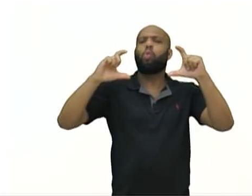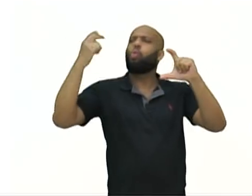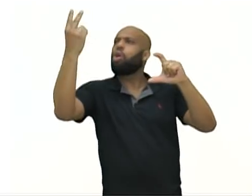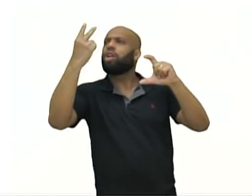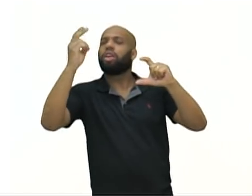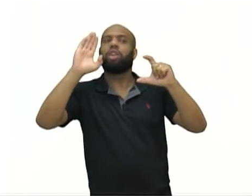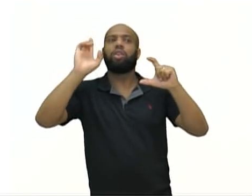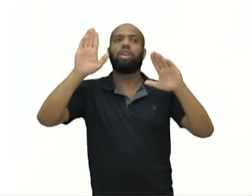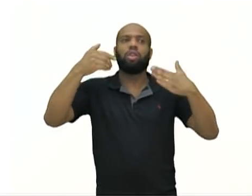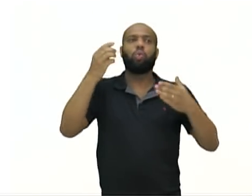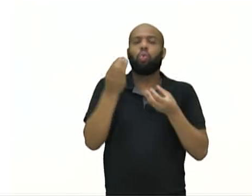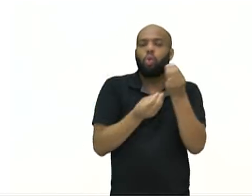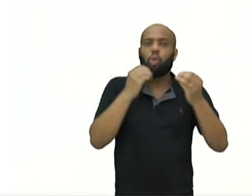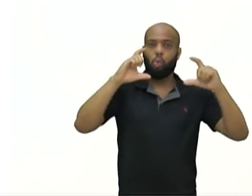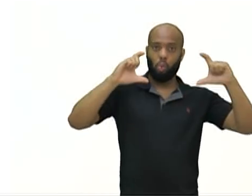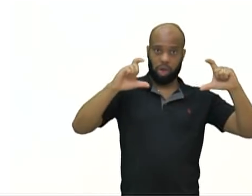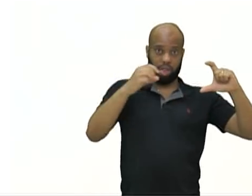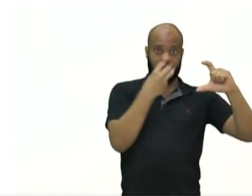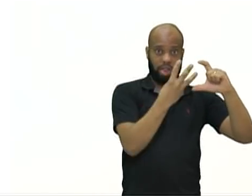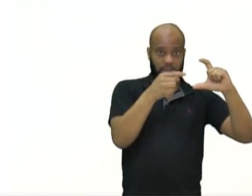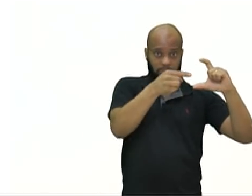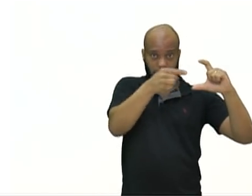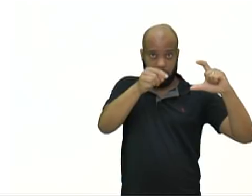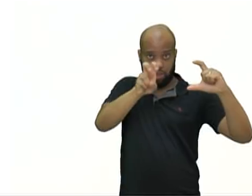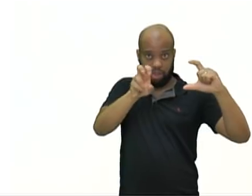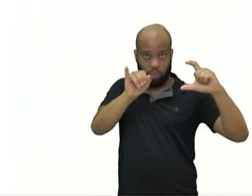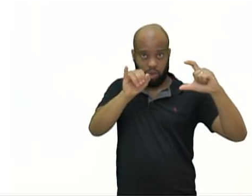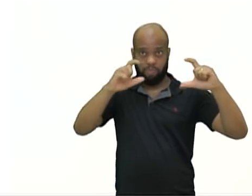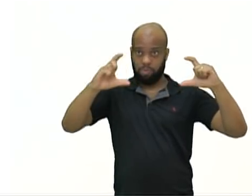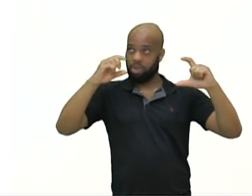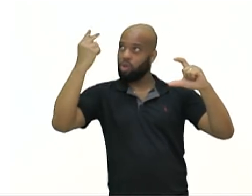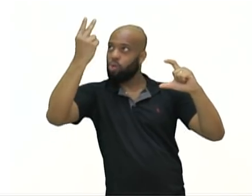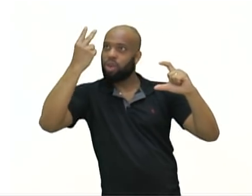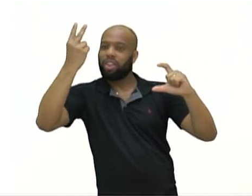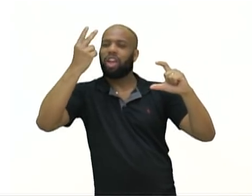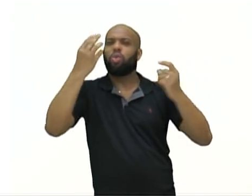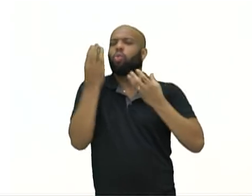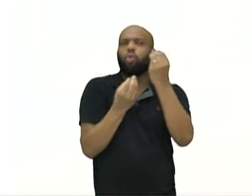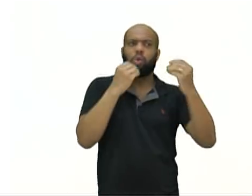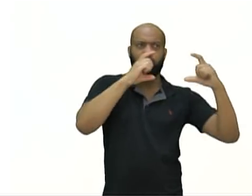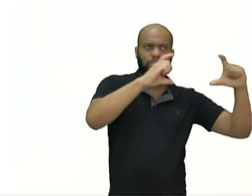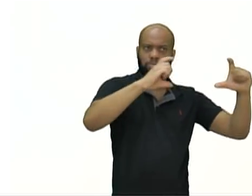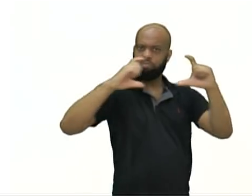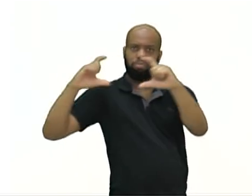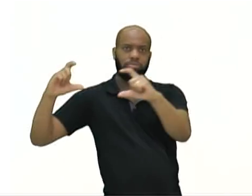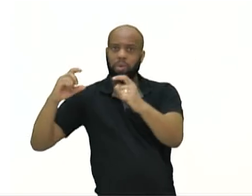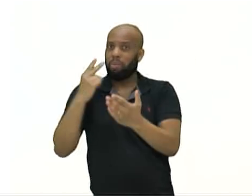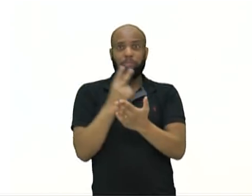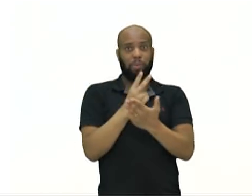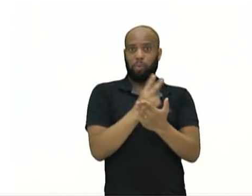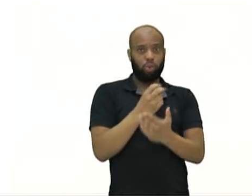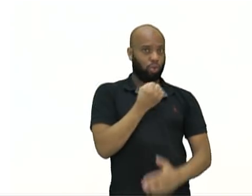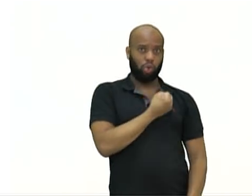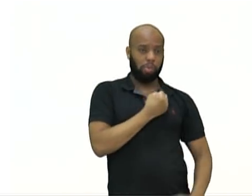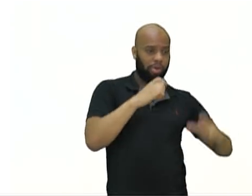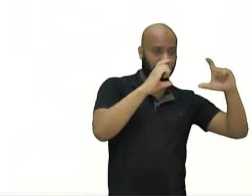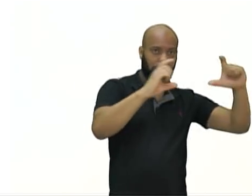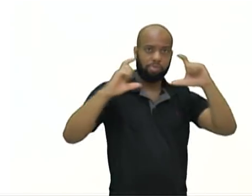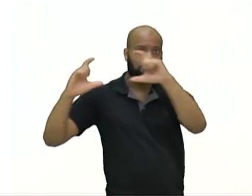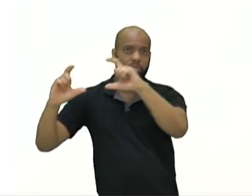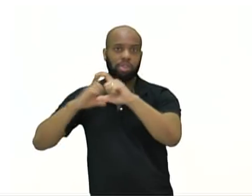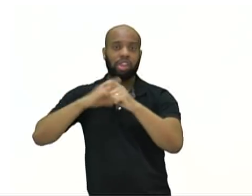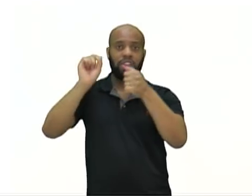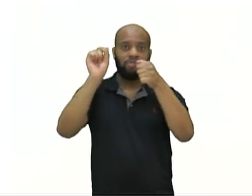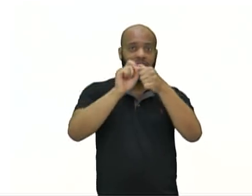menos 5i ao quadrado, que é o quê? O 3 menos 5i vezes ele mesmo, 3 menos